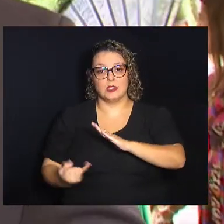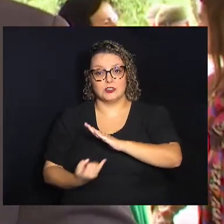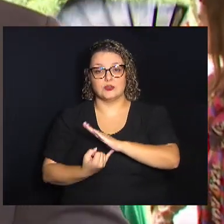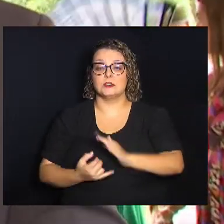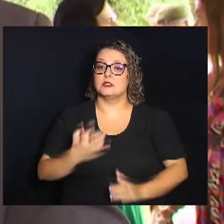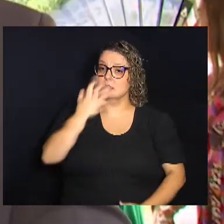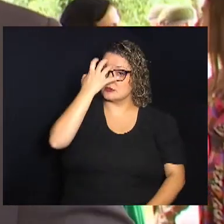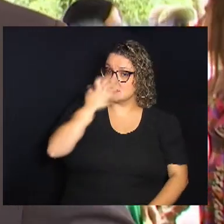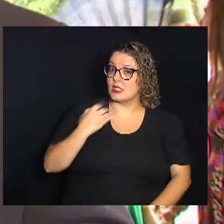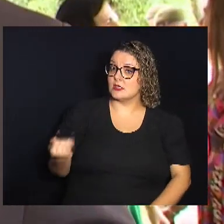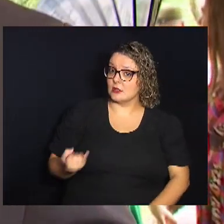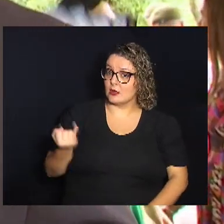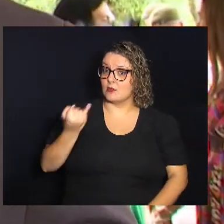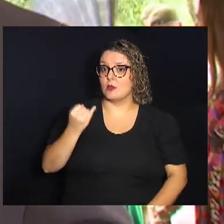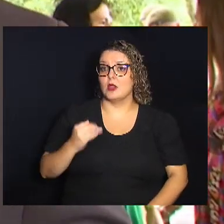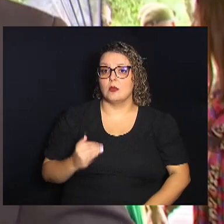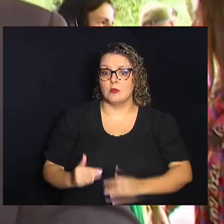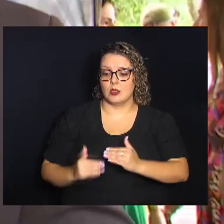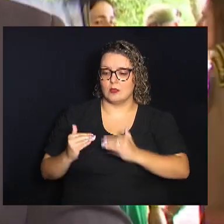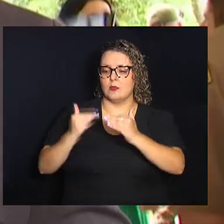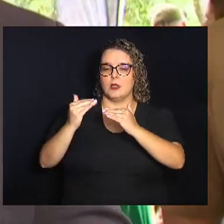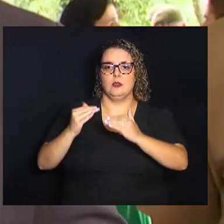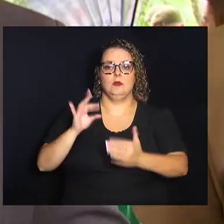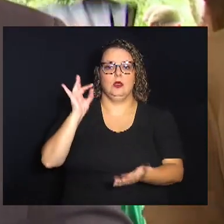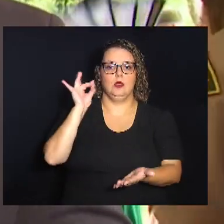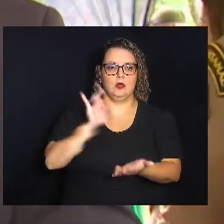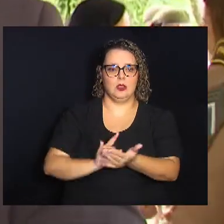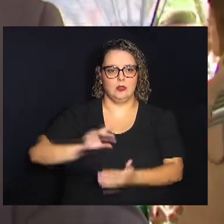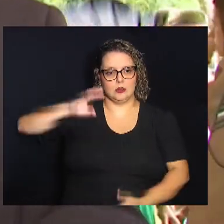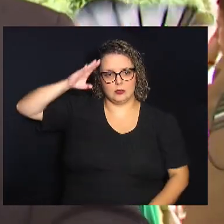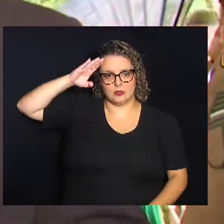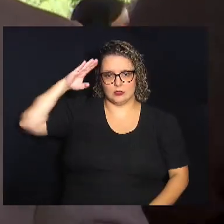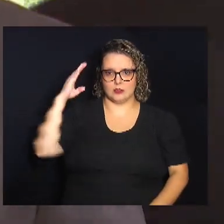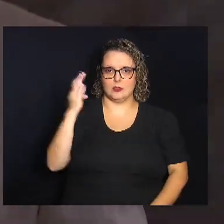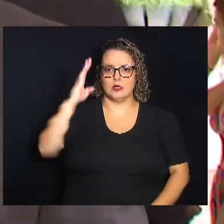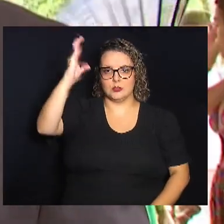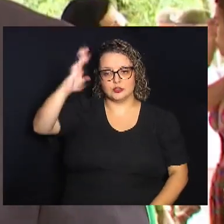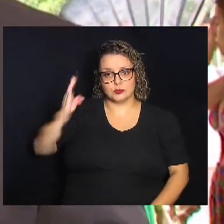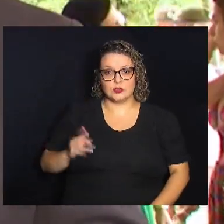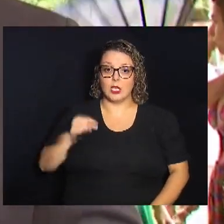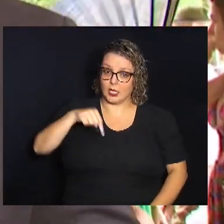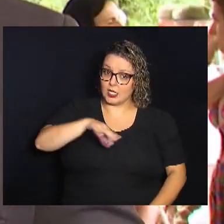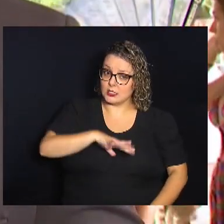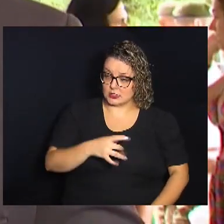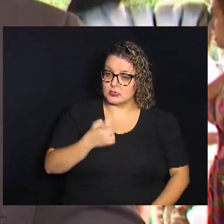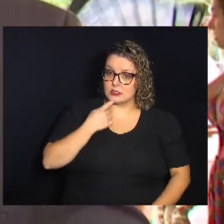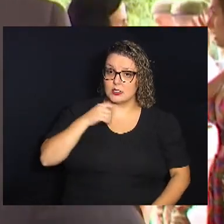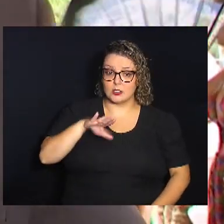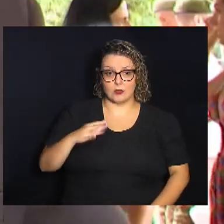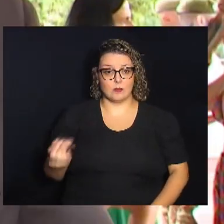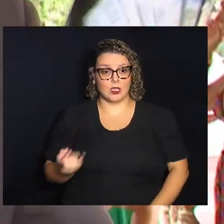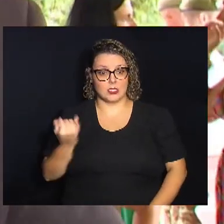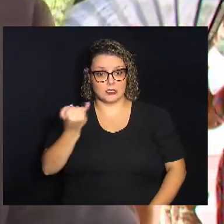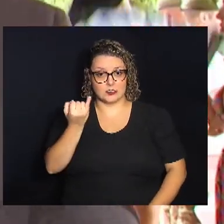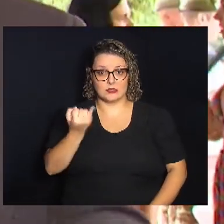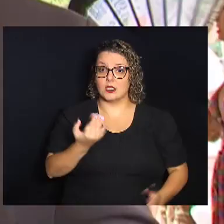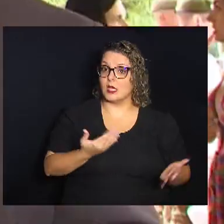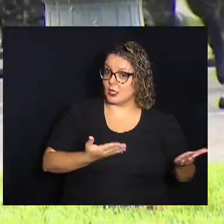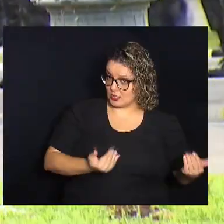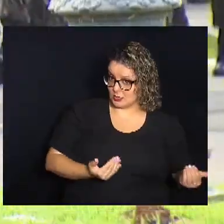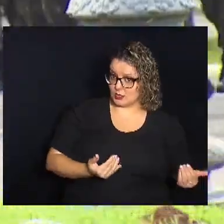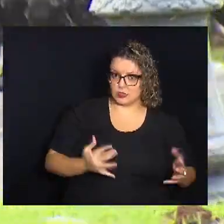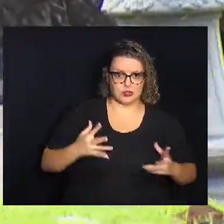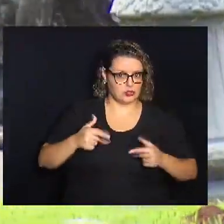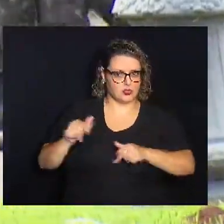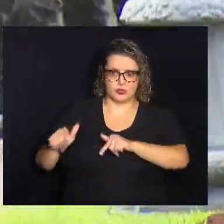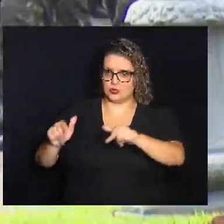tão importante para a formação dos oficiais do Exército Brasileiro aqui em Campinas. E o mais interessante é que esses jovens vêm de todos os